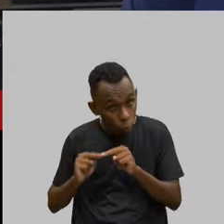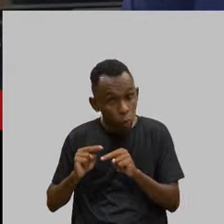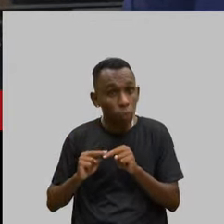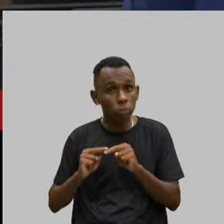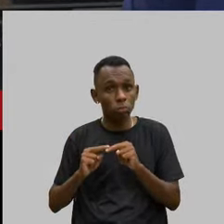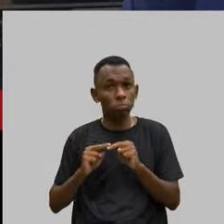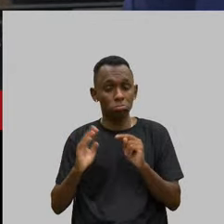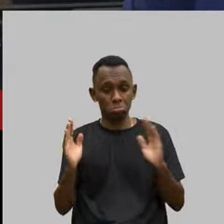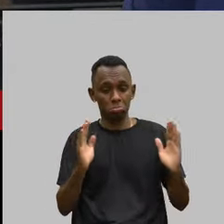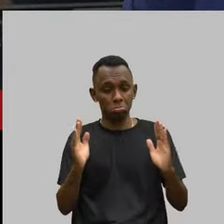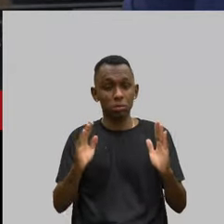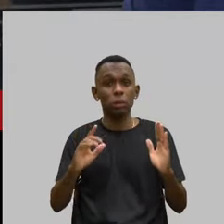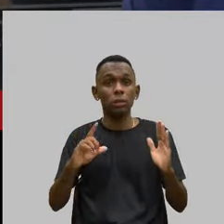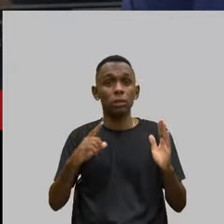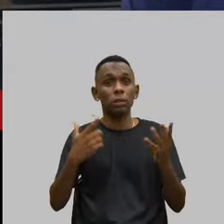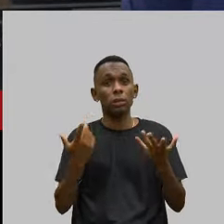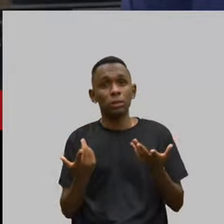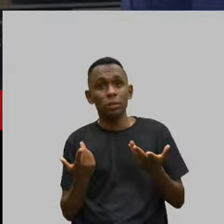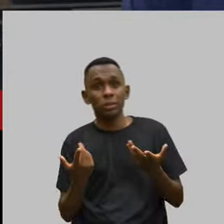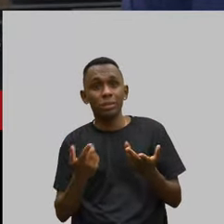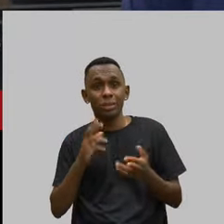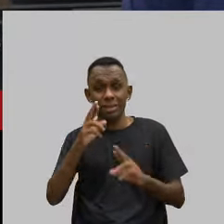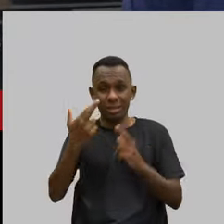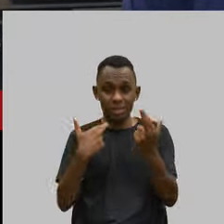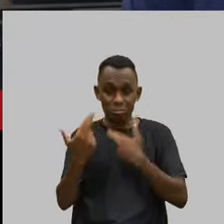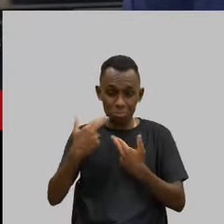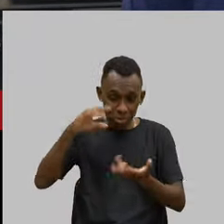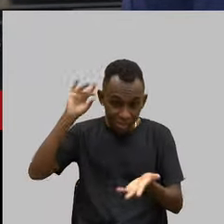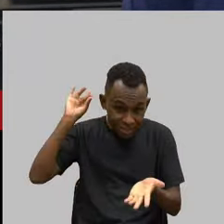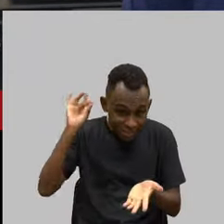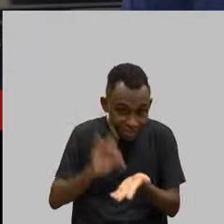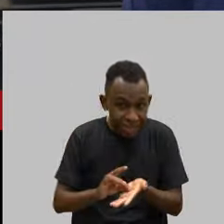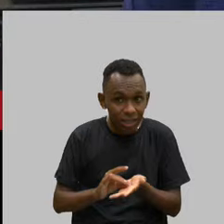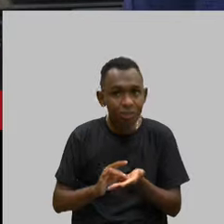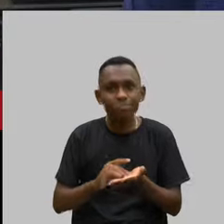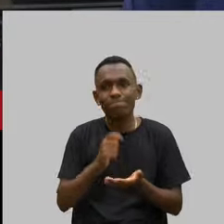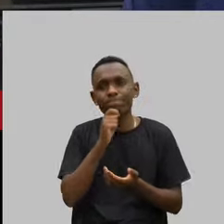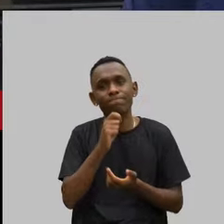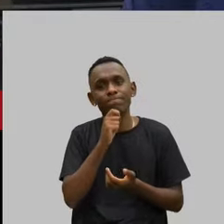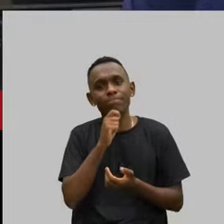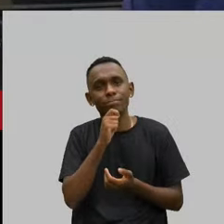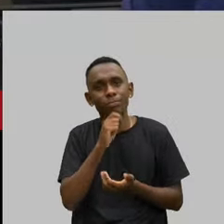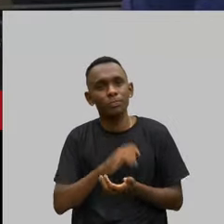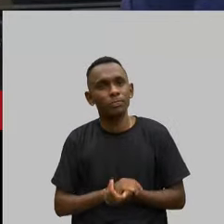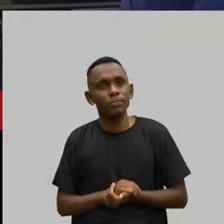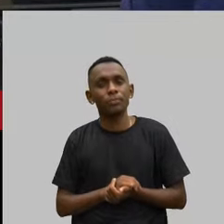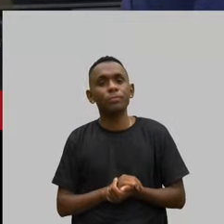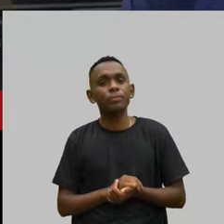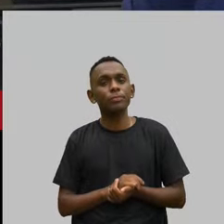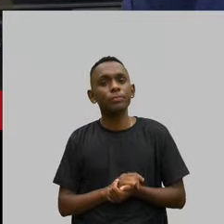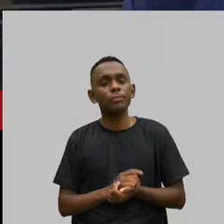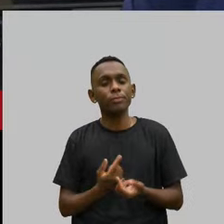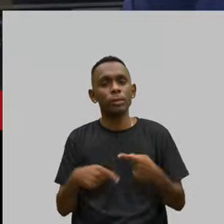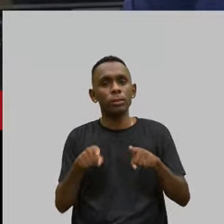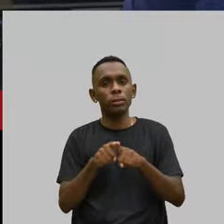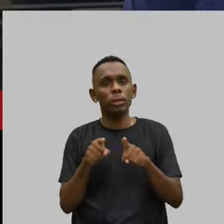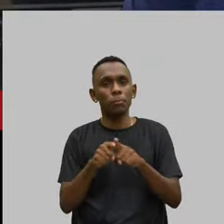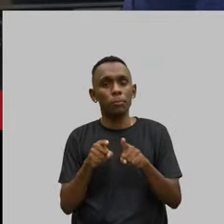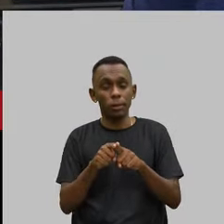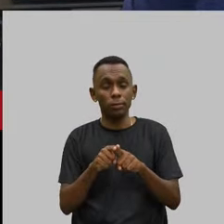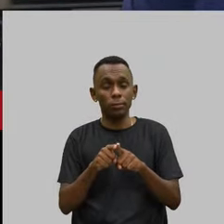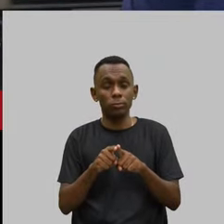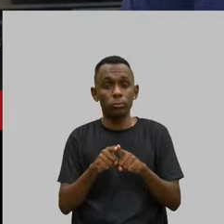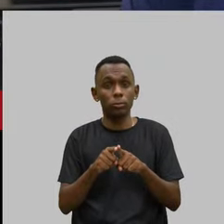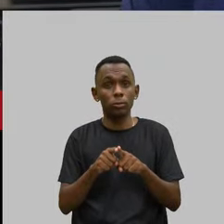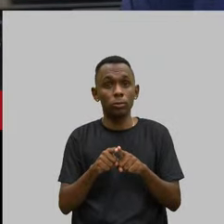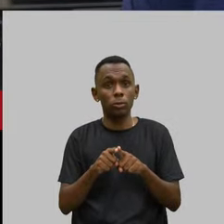ainda tem poucos resultados efetivos de mediação aí e da mesma forma Deputado Professor Cleiton